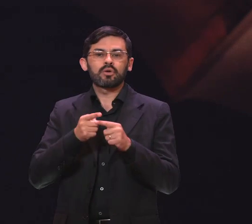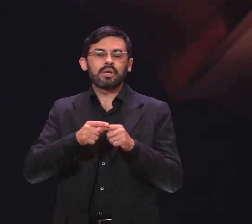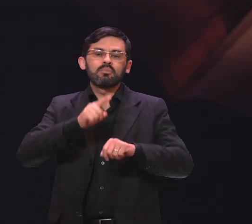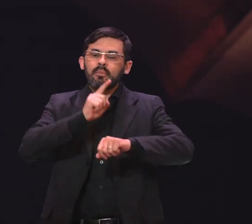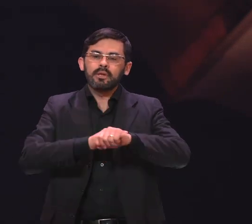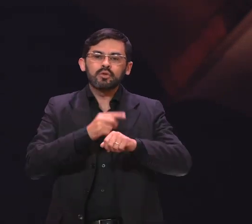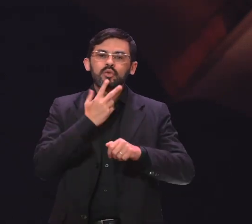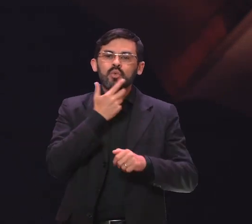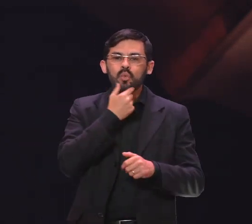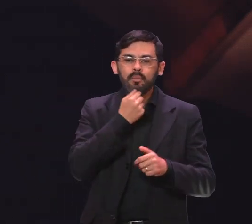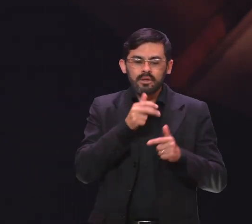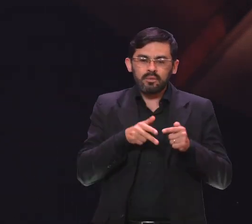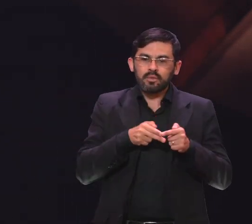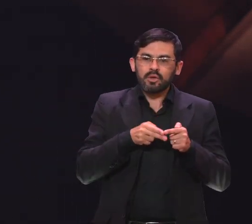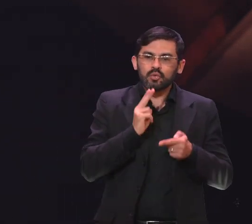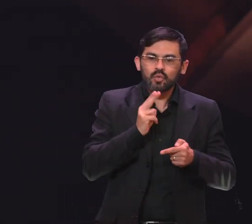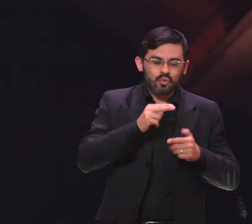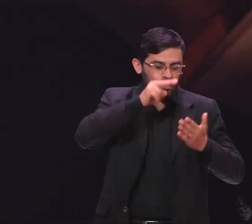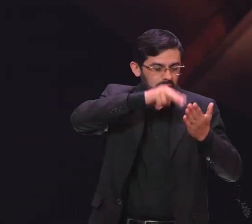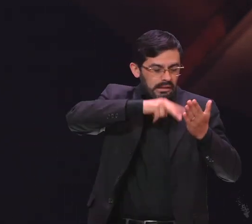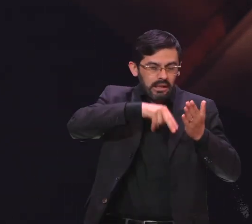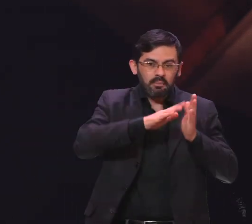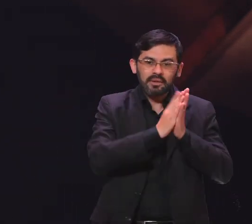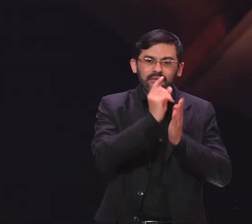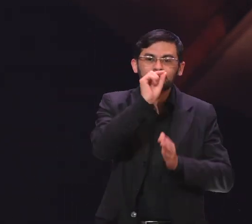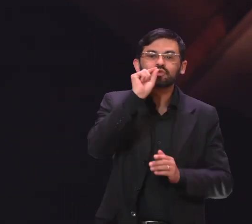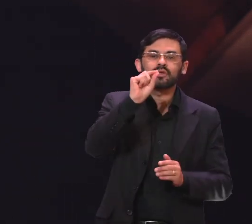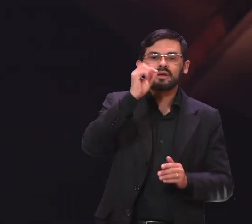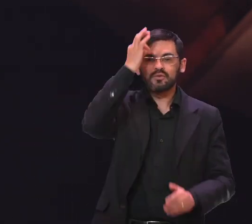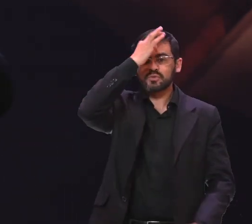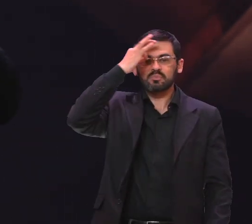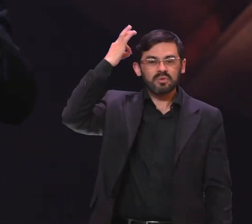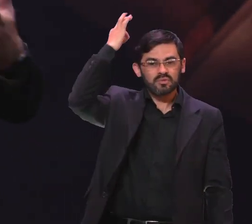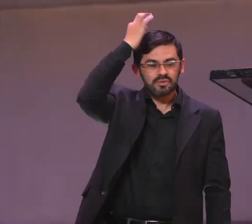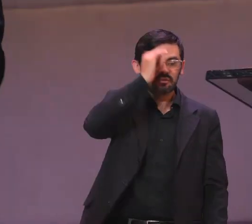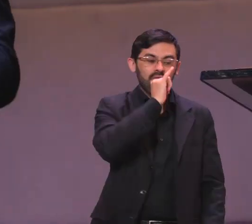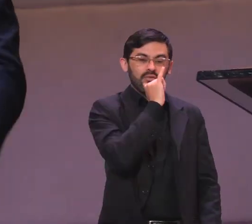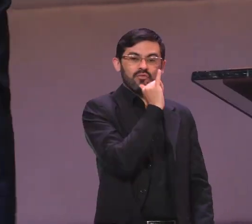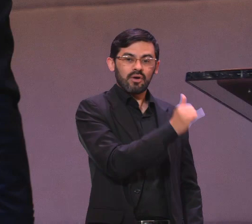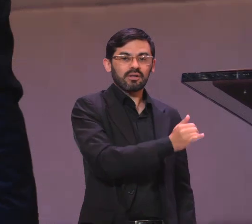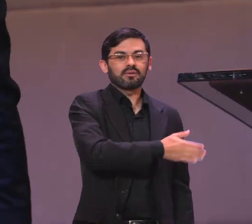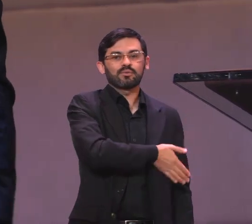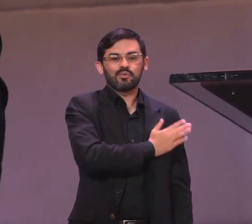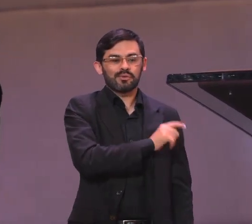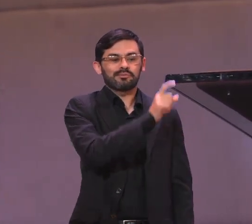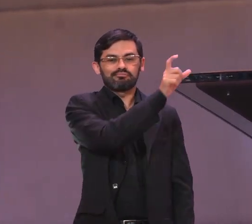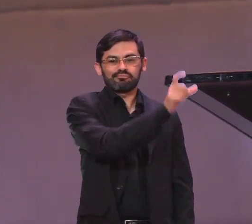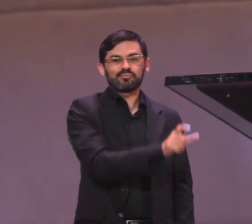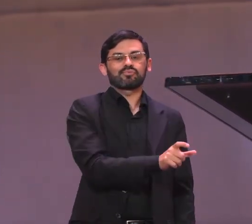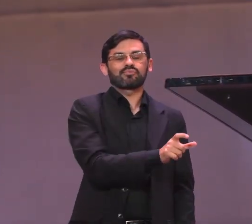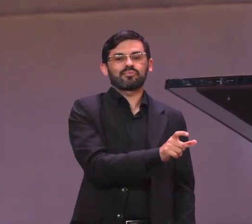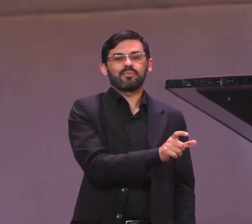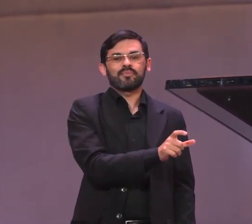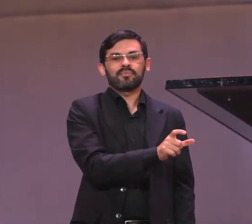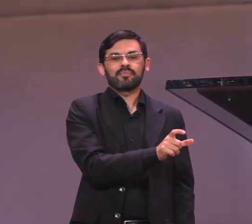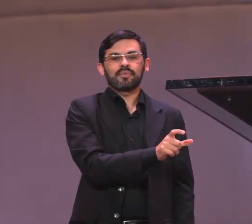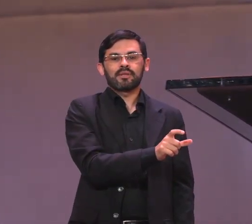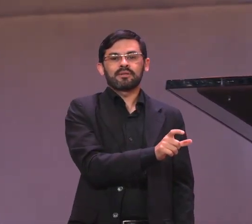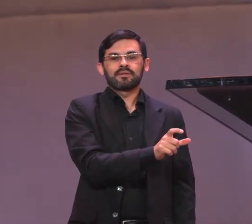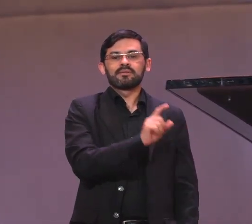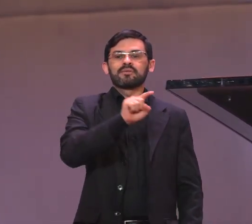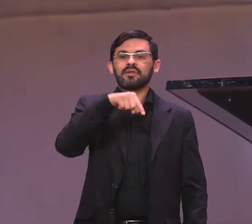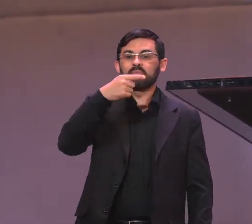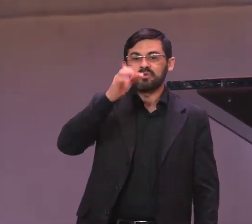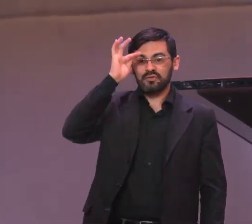a palavra, o Espírito estava trabalhando no seu coração. Depois ainda Deus leva